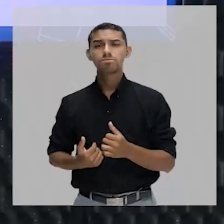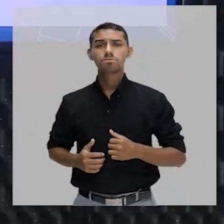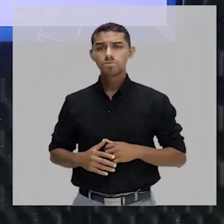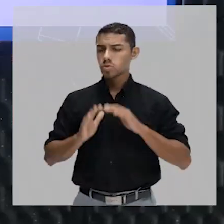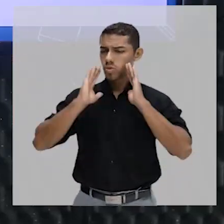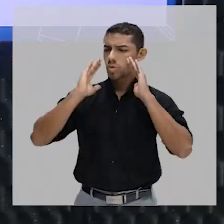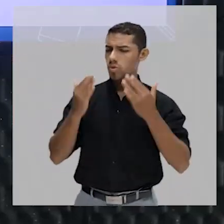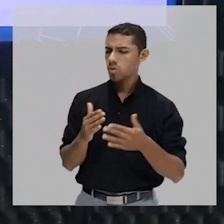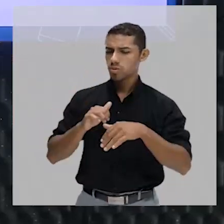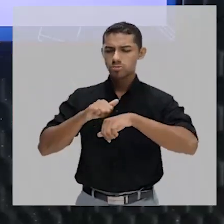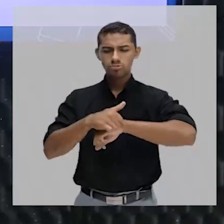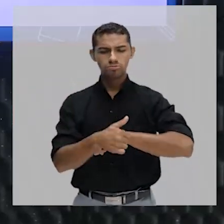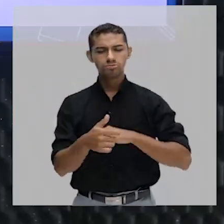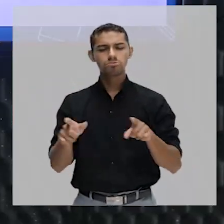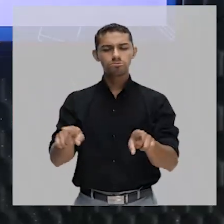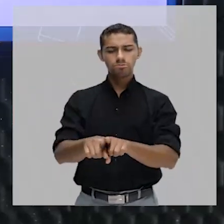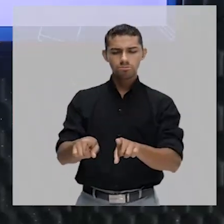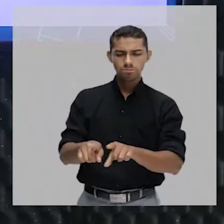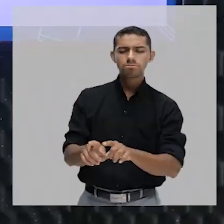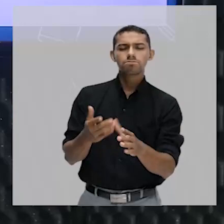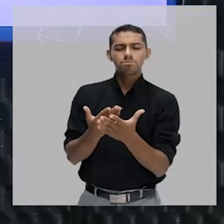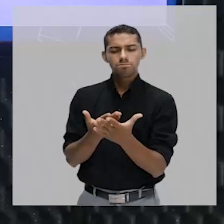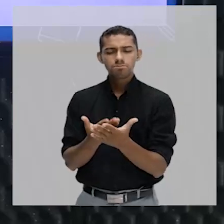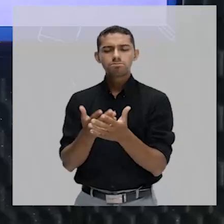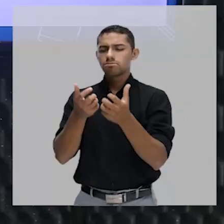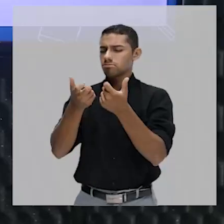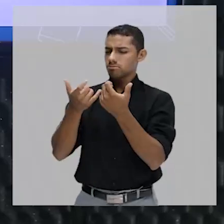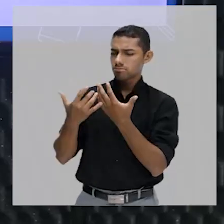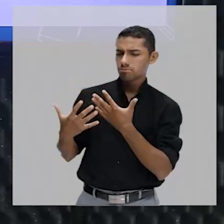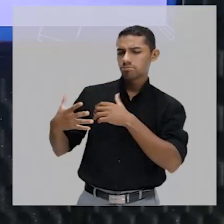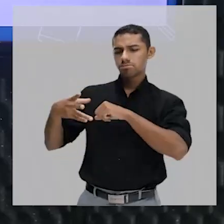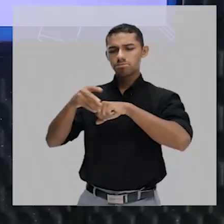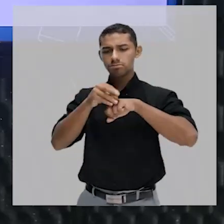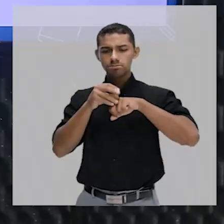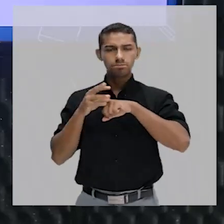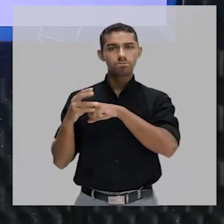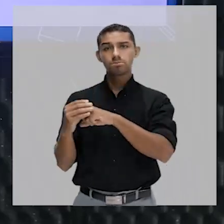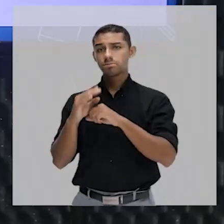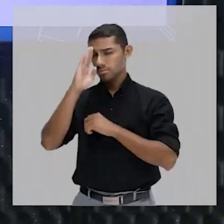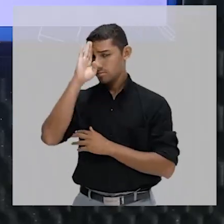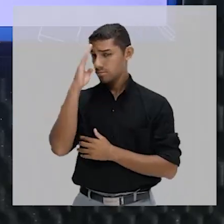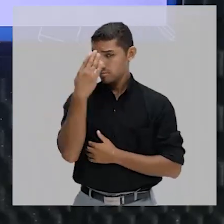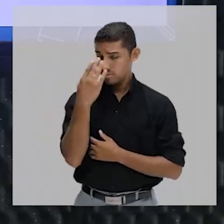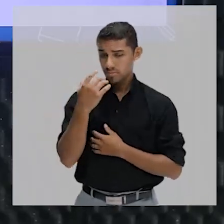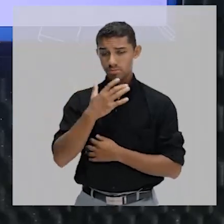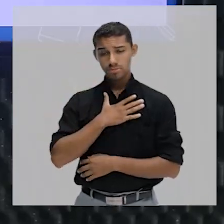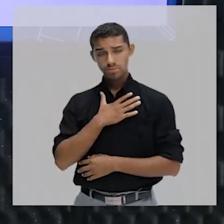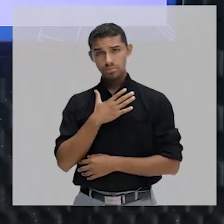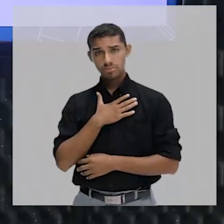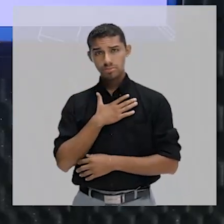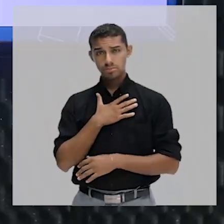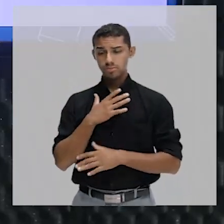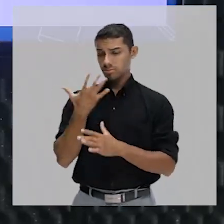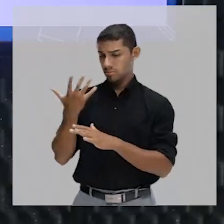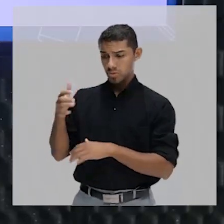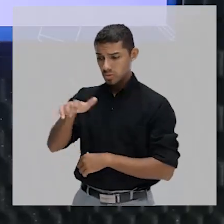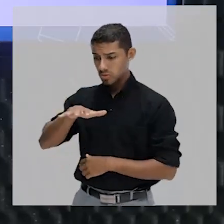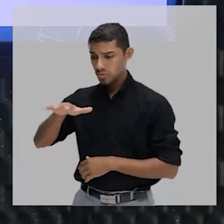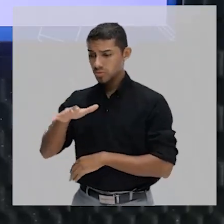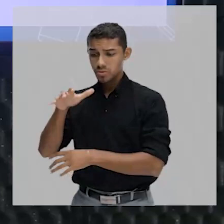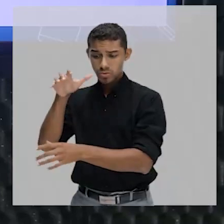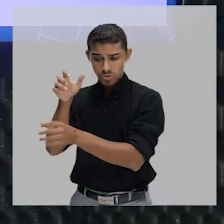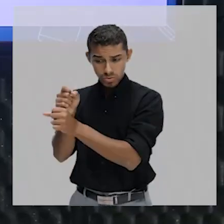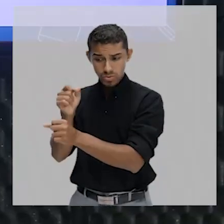mesmo, na universidade, estudando determinados conteúdos e tal, vai em cima, vai embaixo e tal, principalmente para mim, parte de cálculo, né? E aí